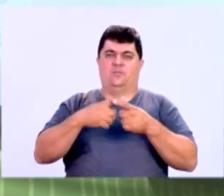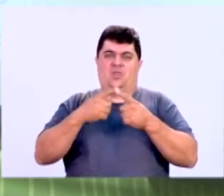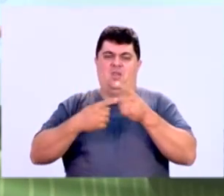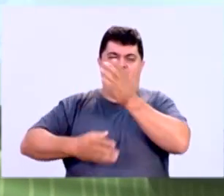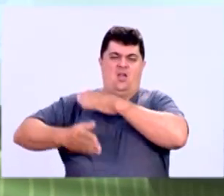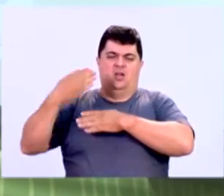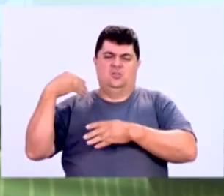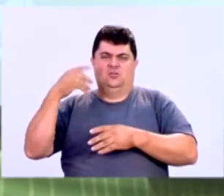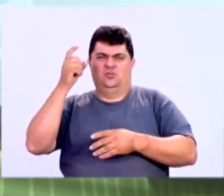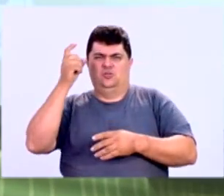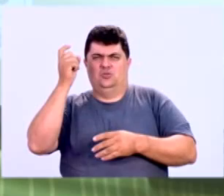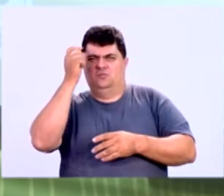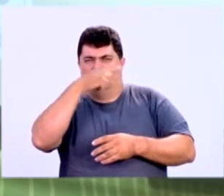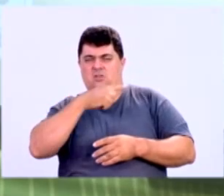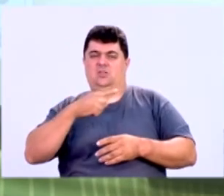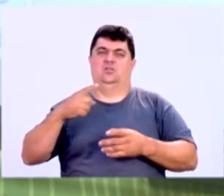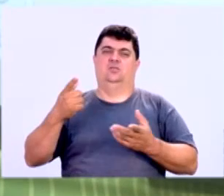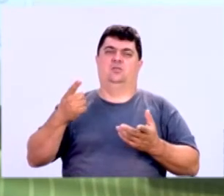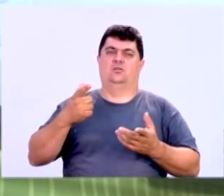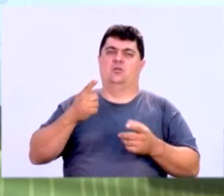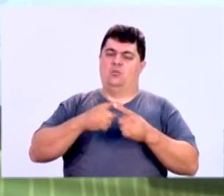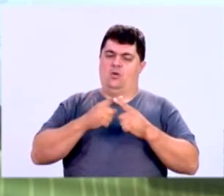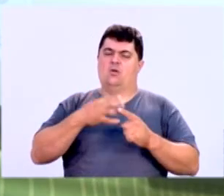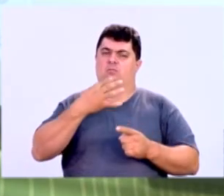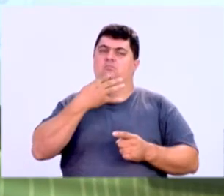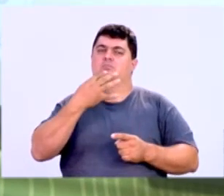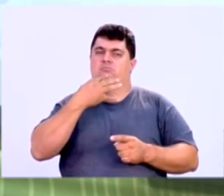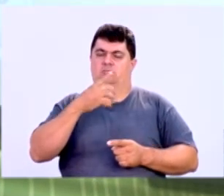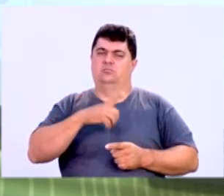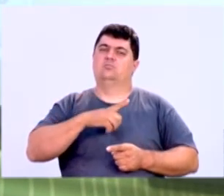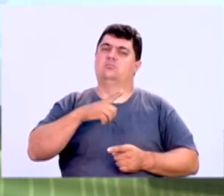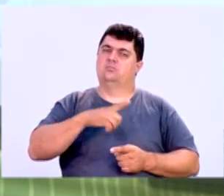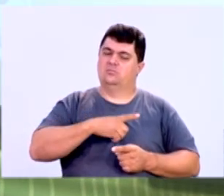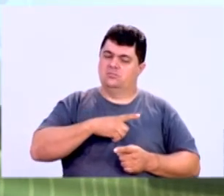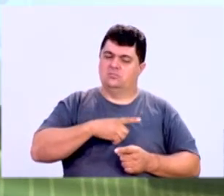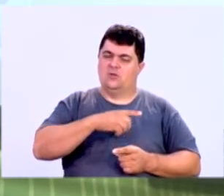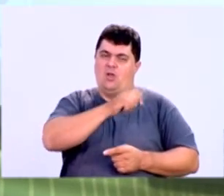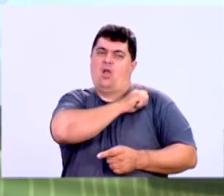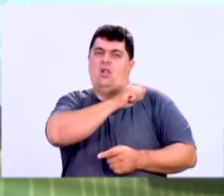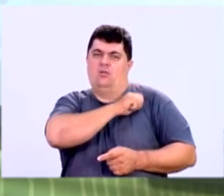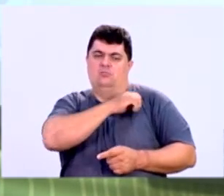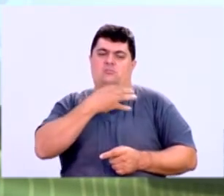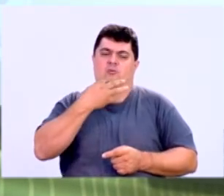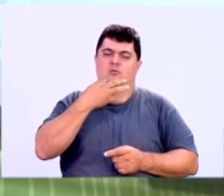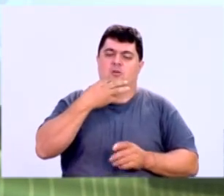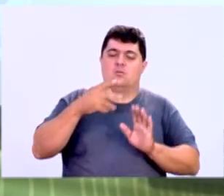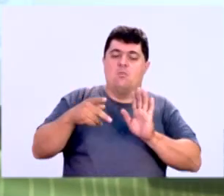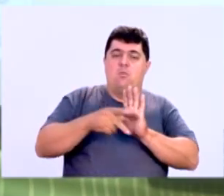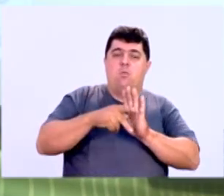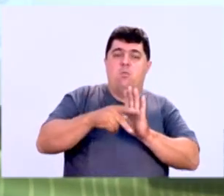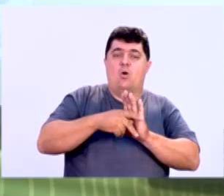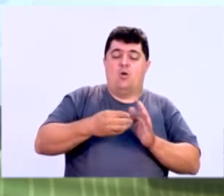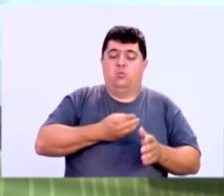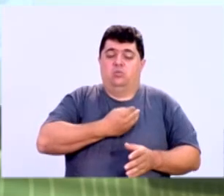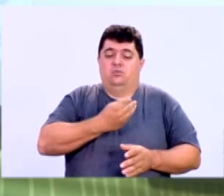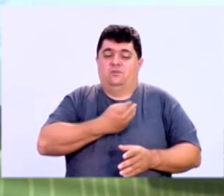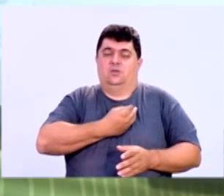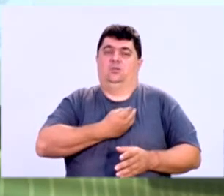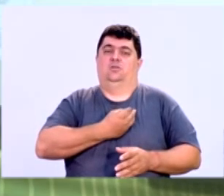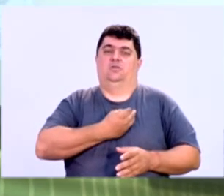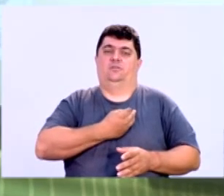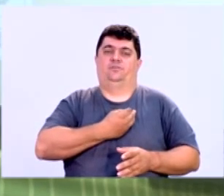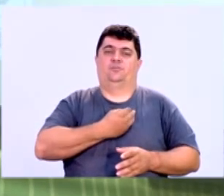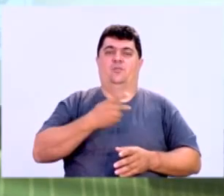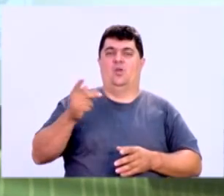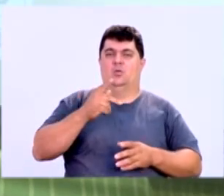sala de aula, que ele não tem algum tipo de conhecimento, sim, ele tem uma riqueza cultural, uma riqueza social, que o